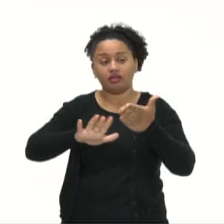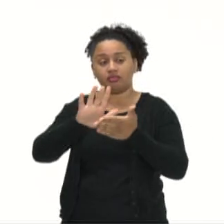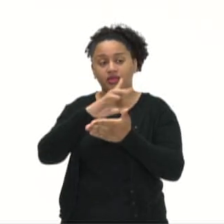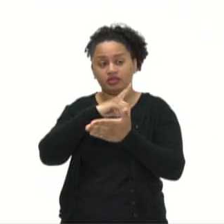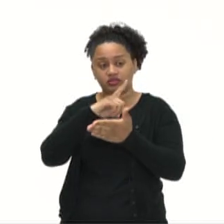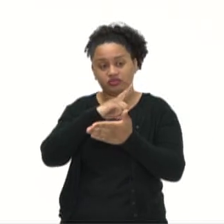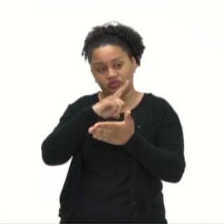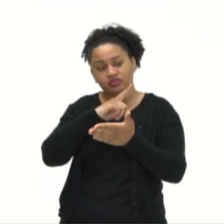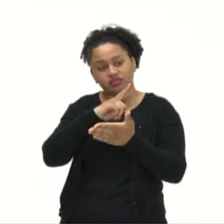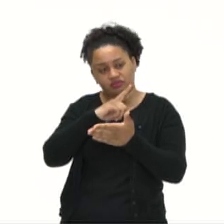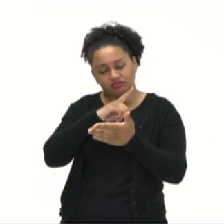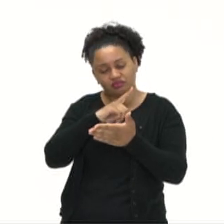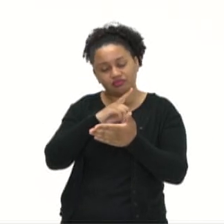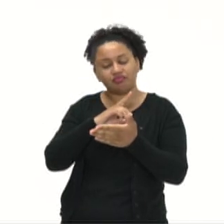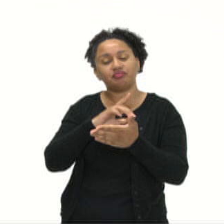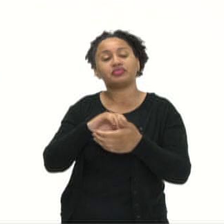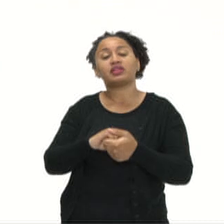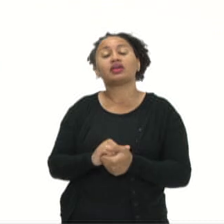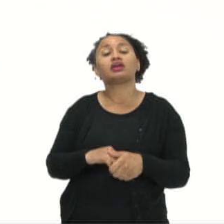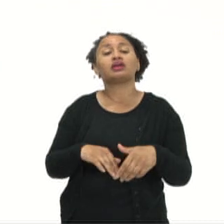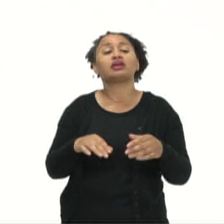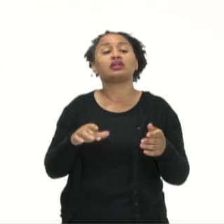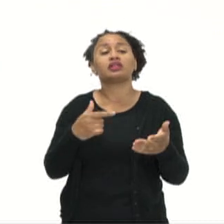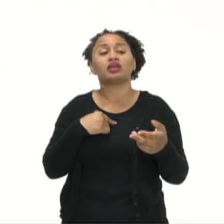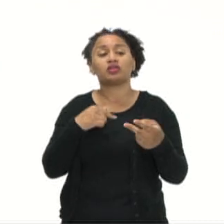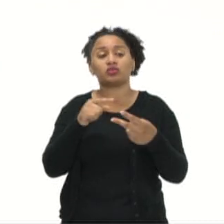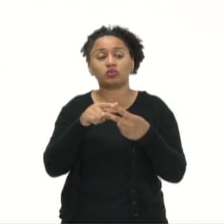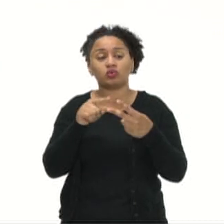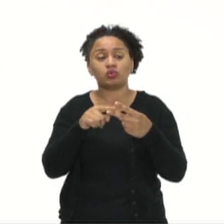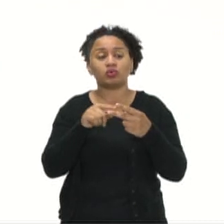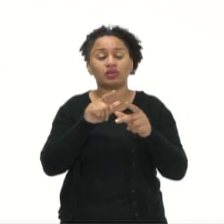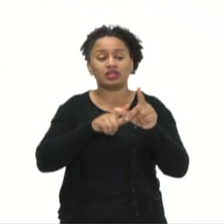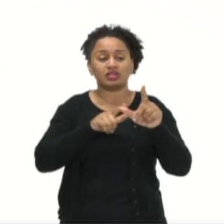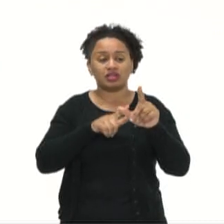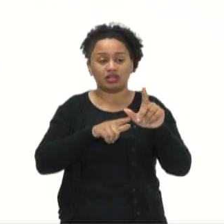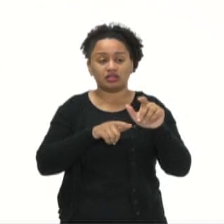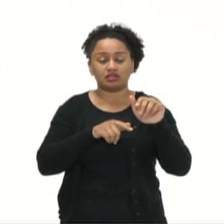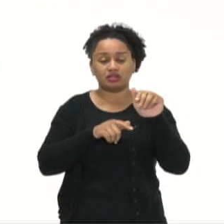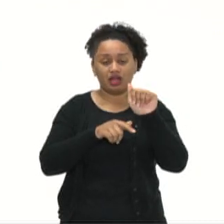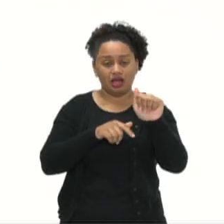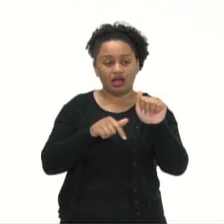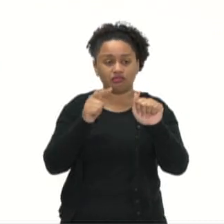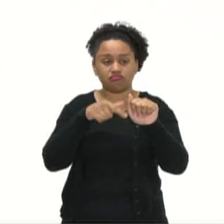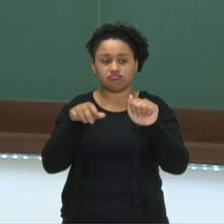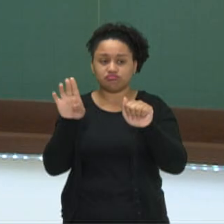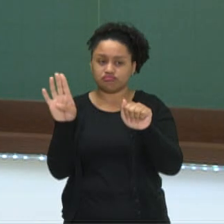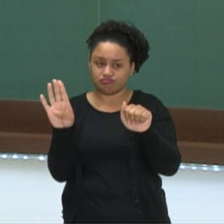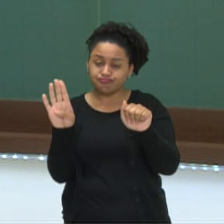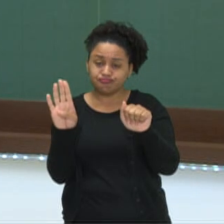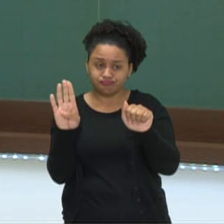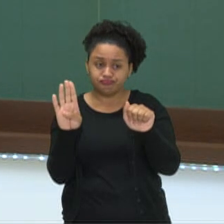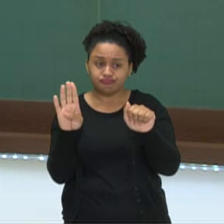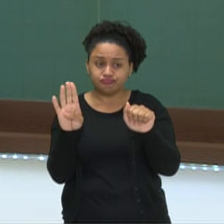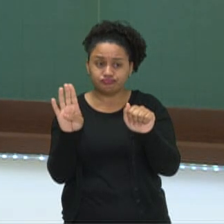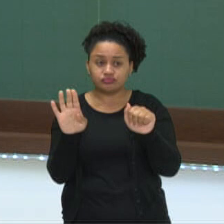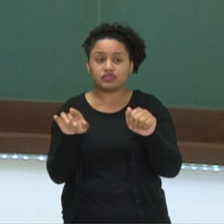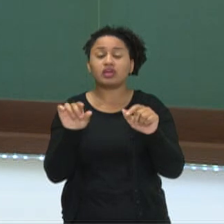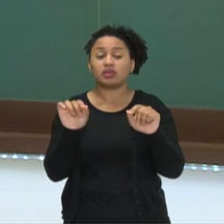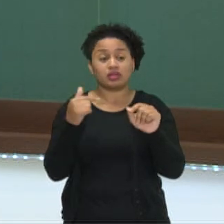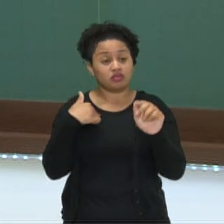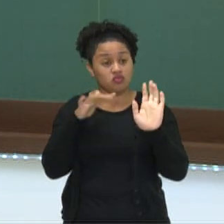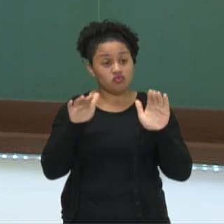aqui, bacana, esse esquema. E nós temos aqui 2 letras, letra A e letra B, aqui que você vai